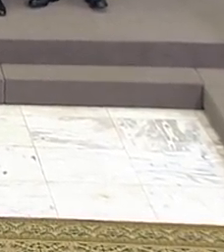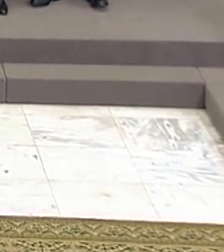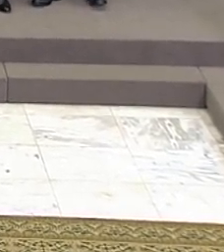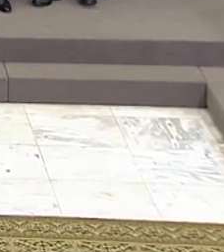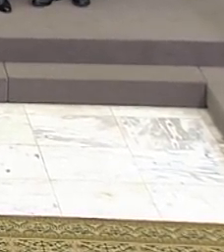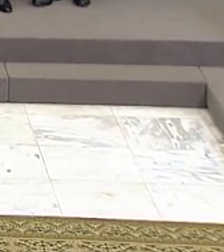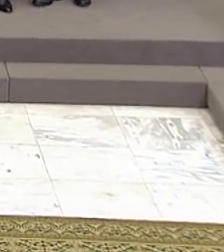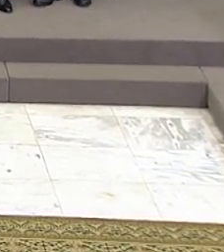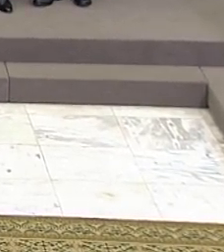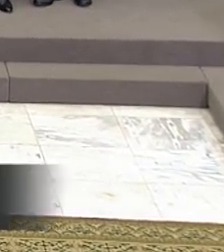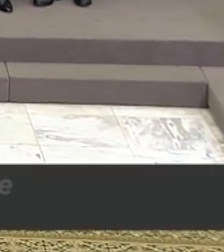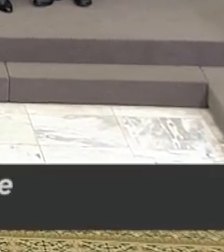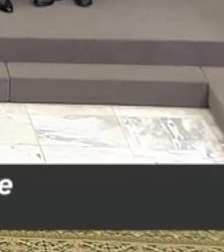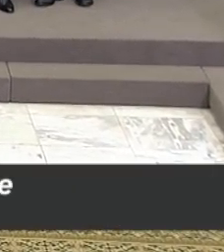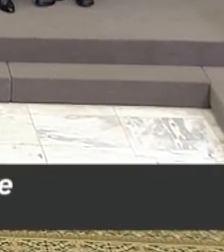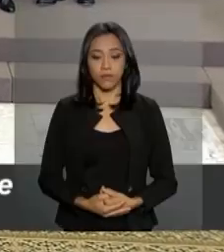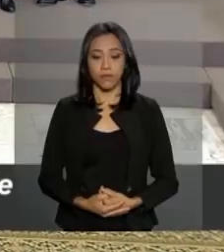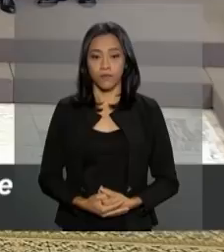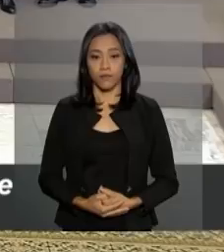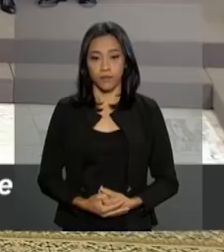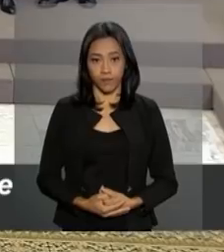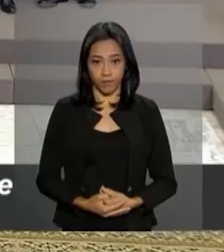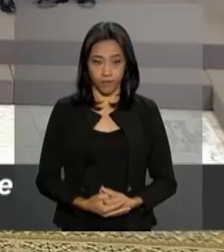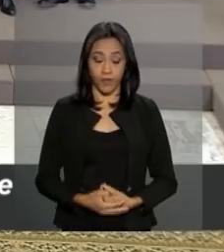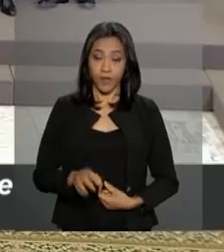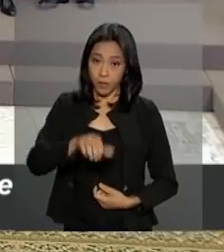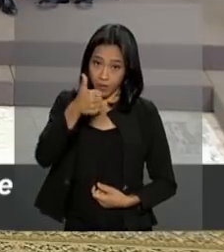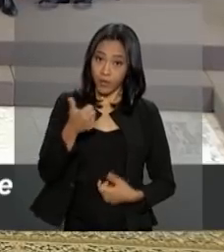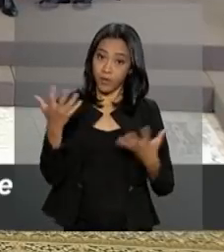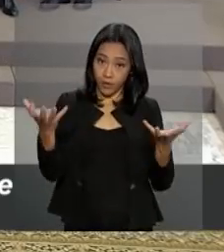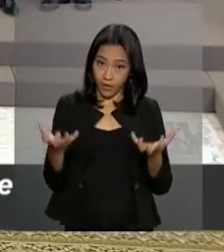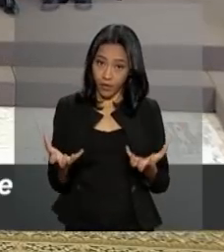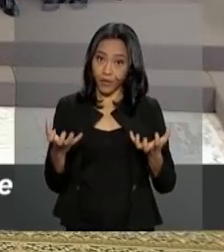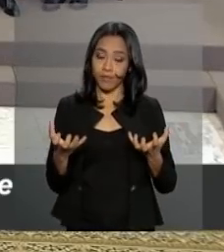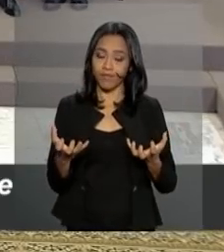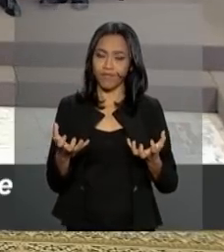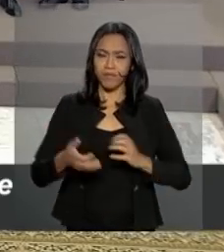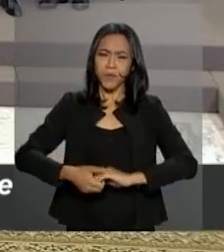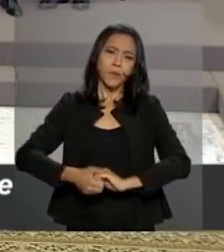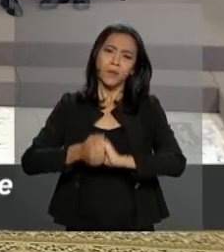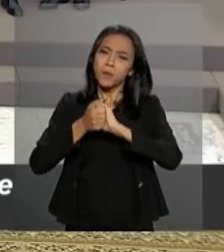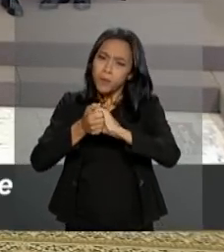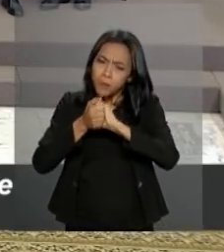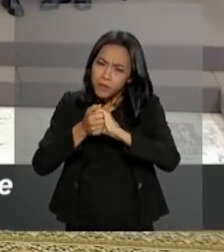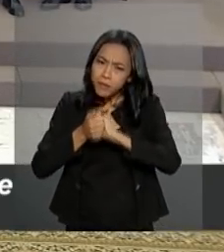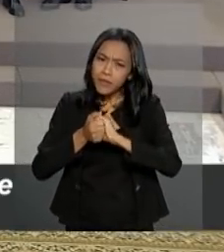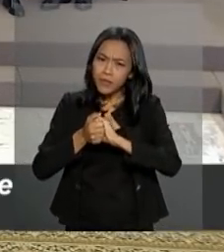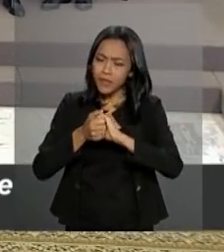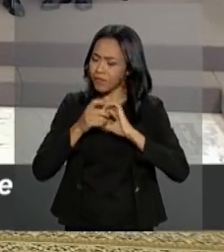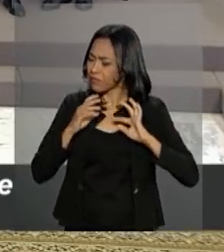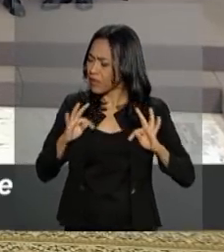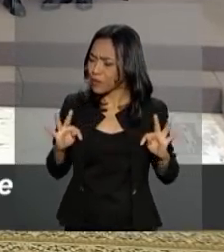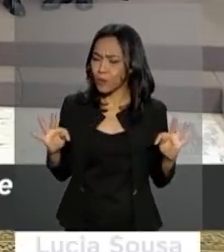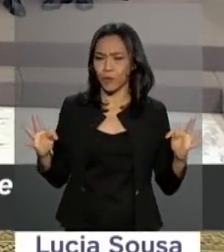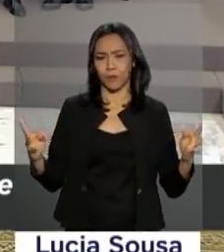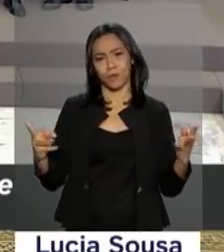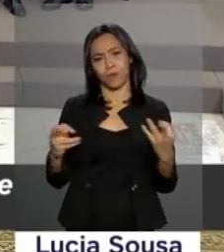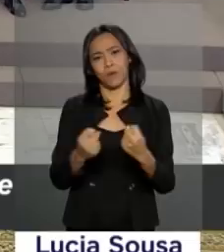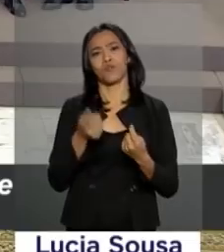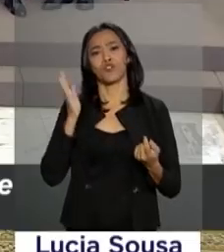tudo bem eu quero em primeiro lugar cumprimentar todos todos que já foram